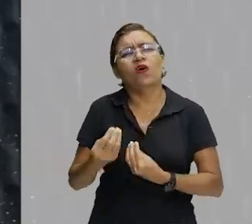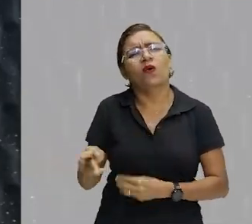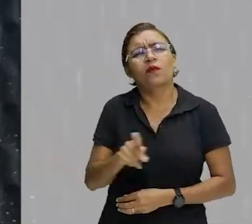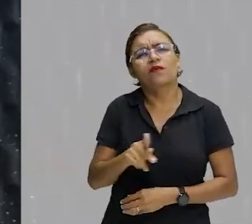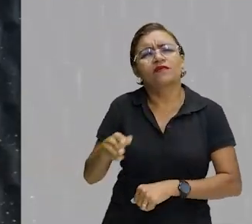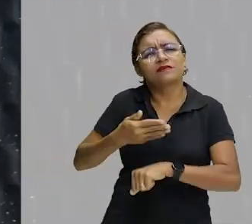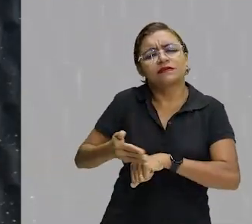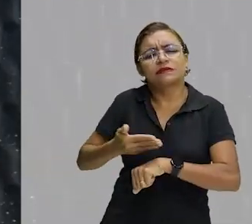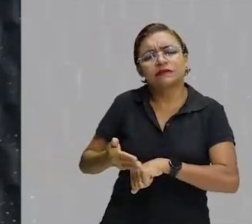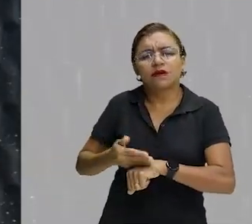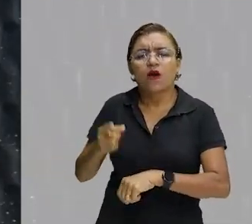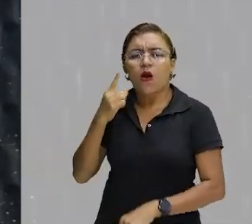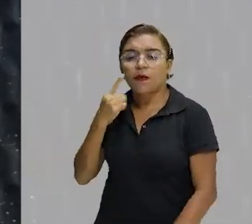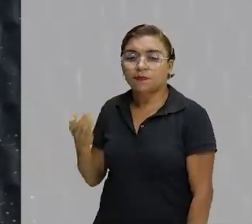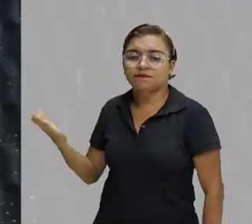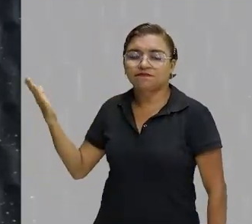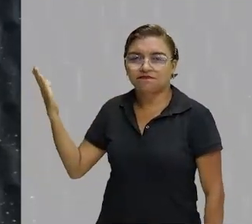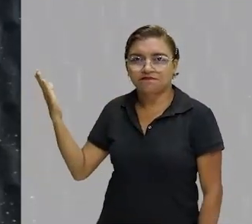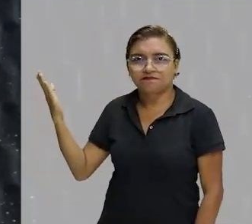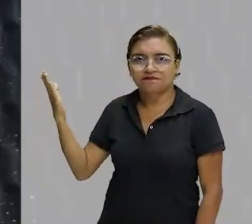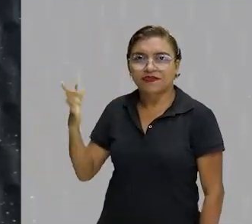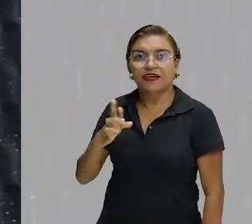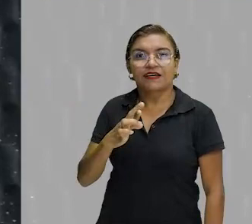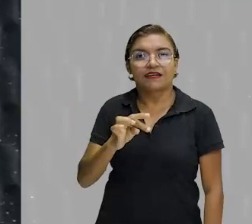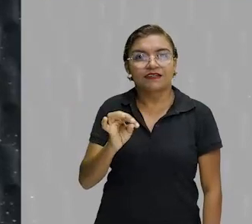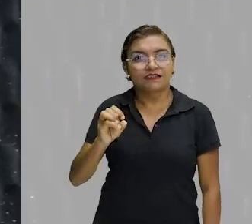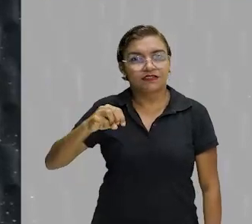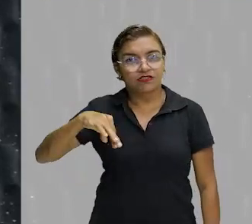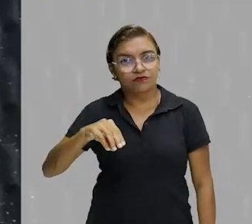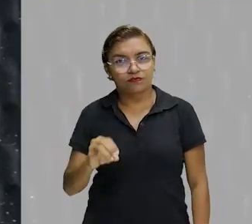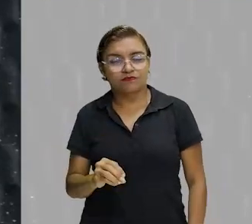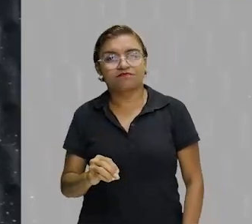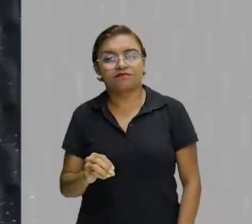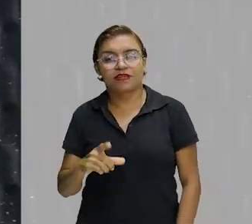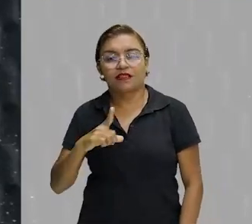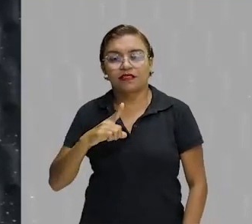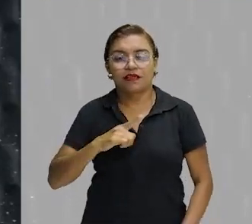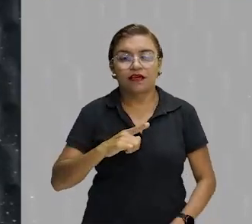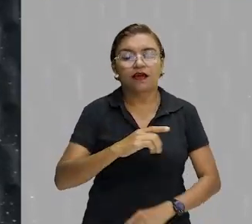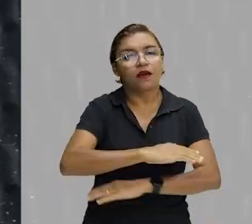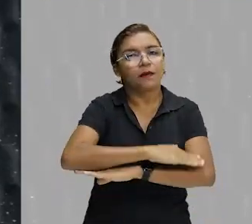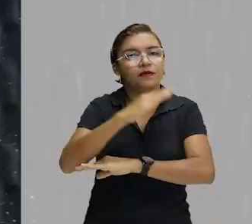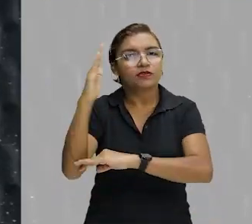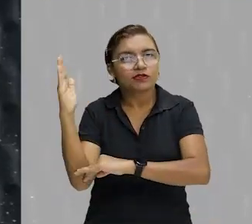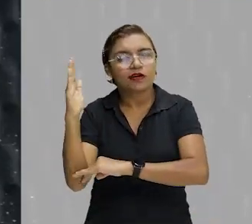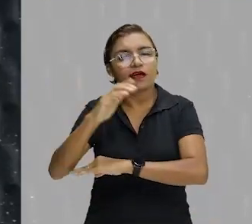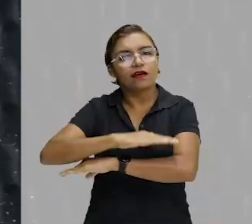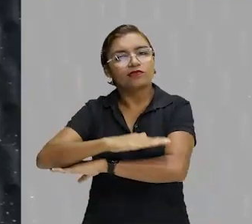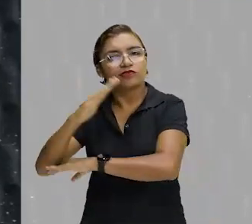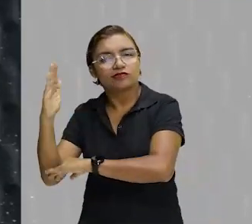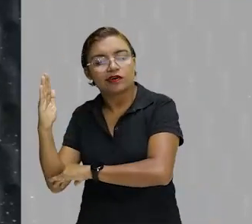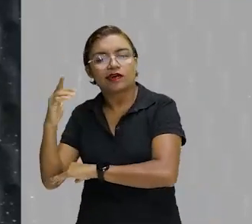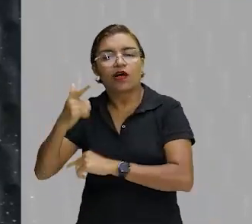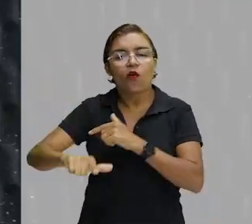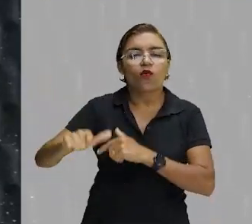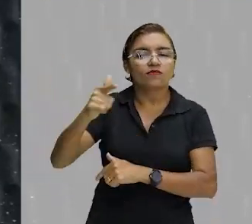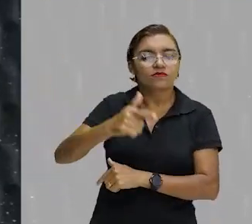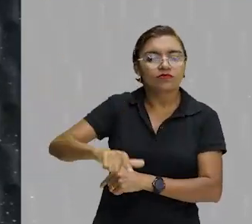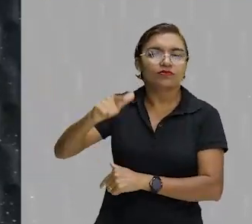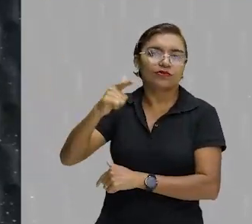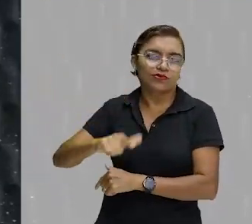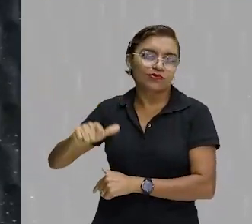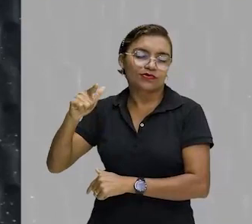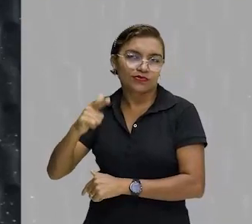isso na prática? Bem aqui, gente. Ritmo. Uma janela, outra, outra, outra. O que chama a atenção? A repetição